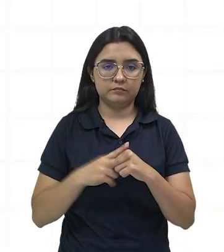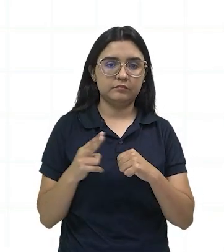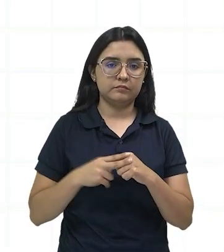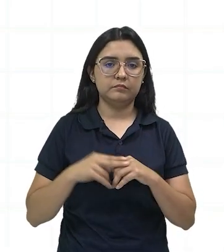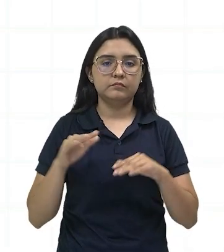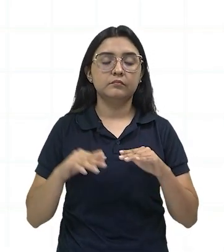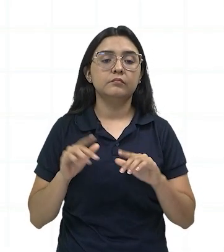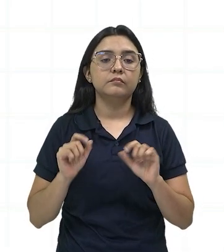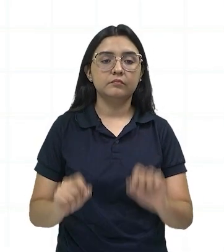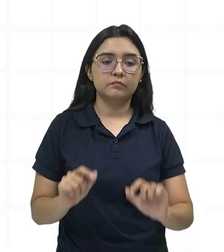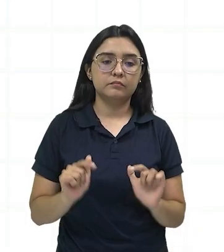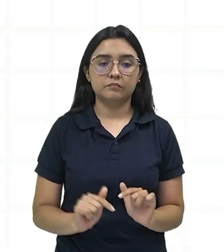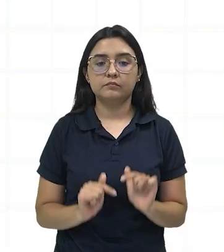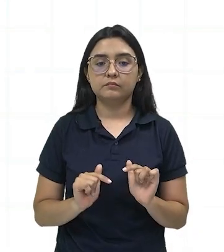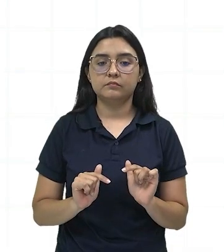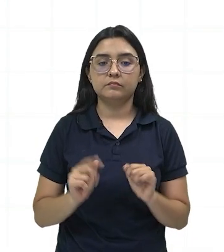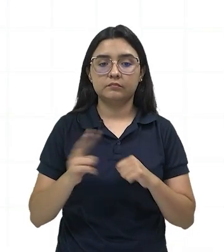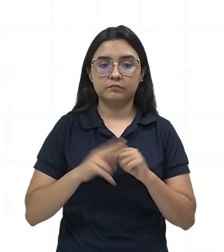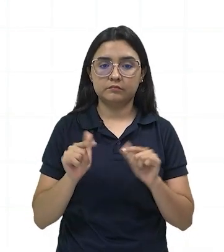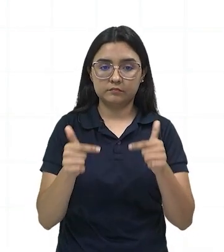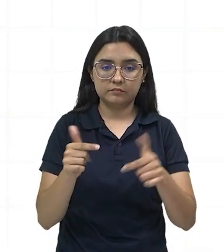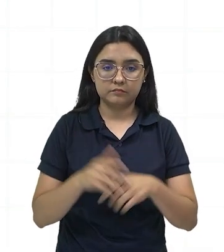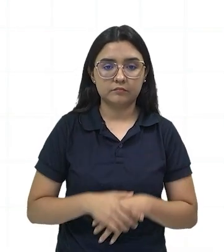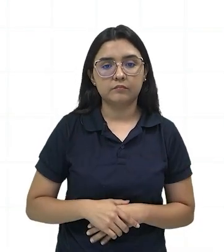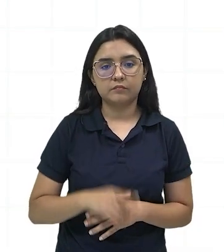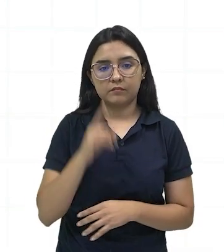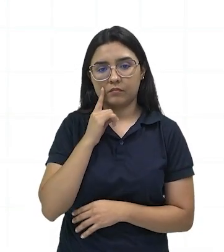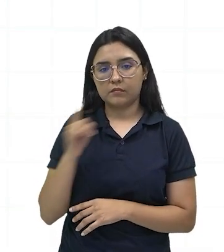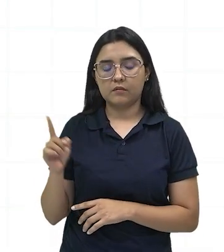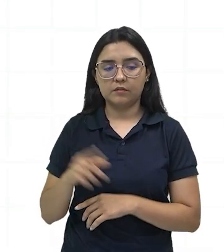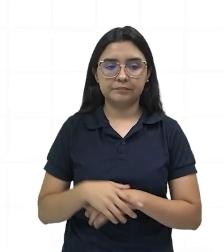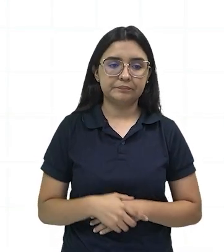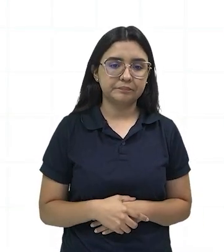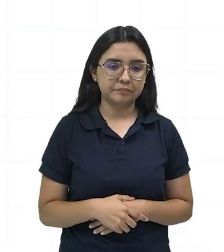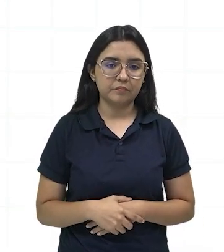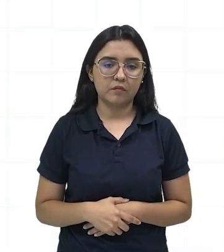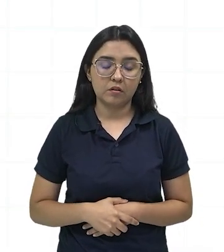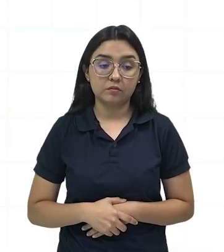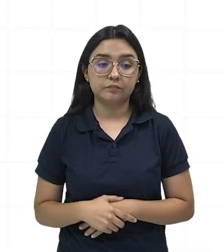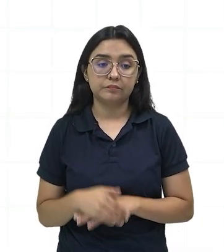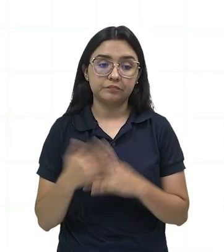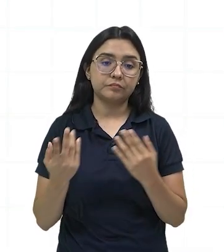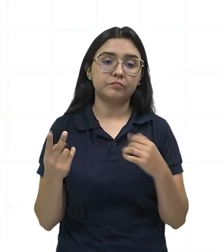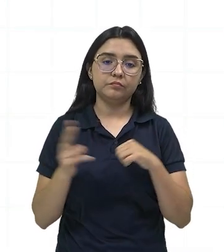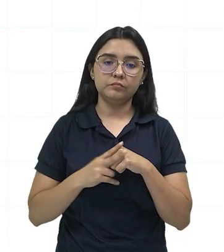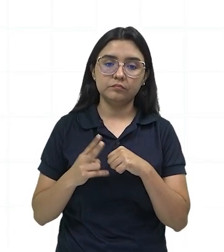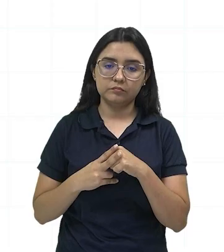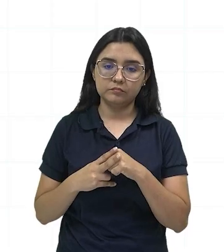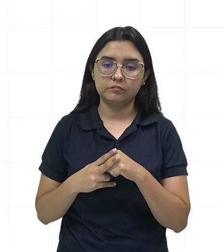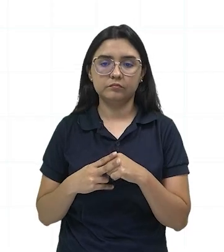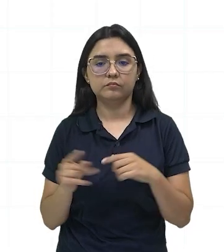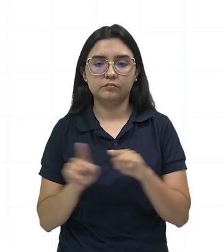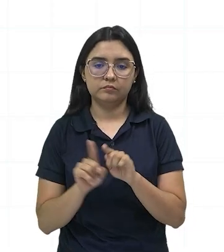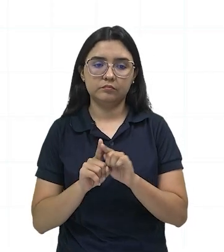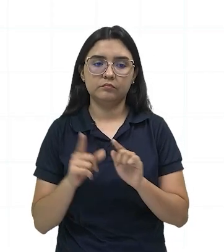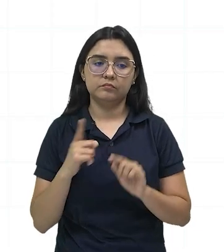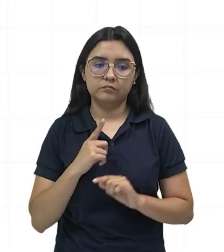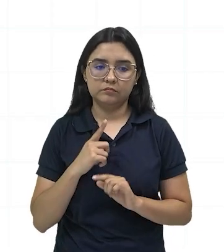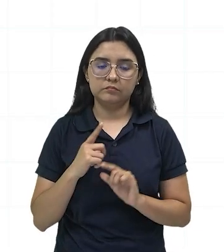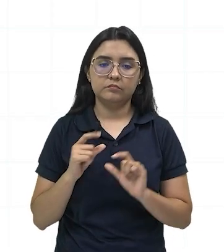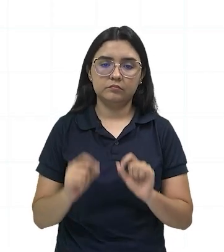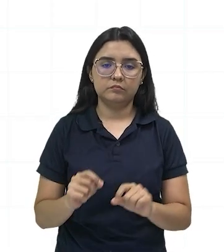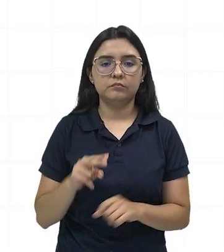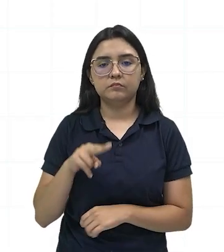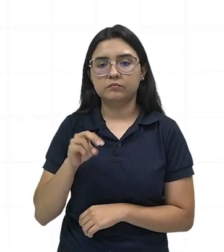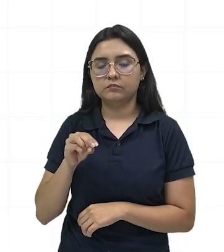ação do verbo. Na sequência, a gente fala sobre as formas nominais. Então, os verbos também apresentam as formas